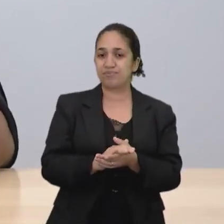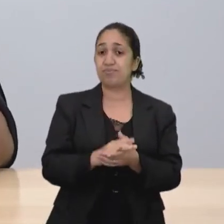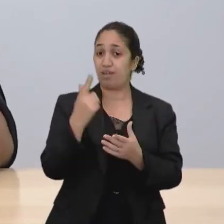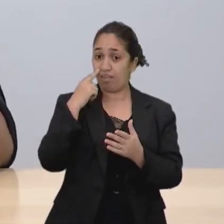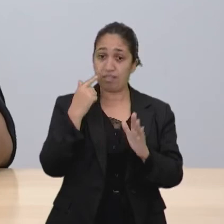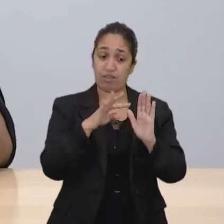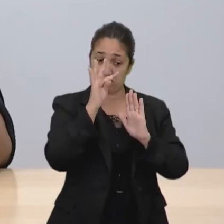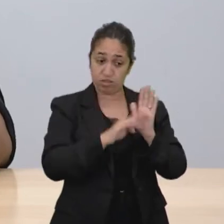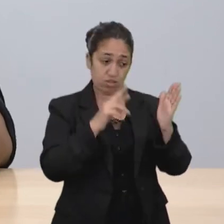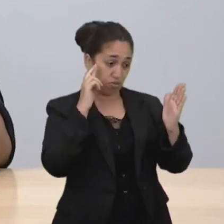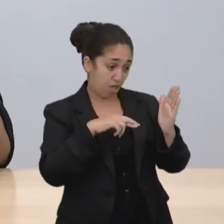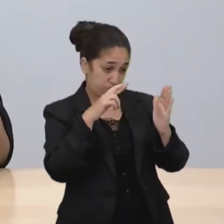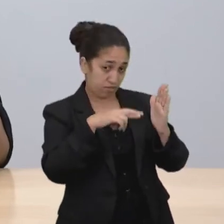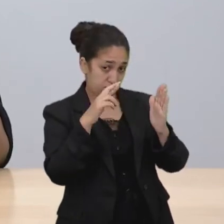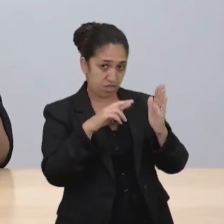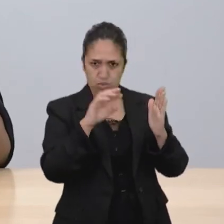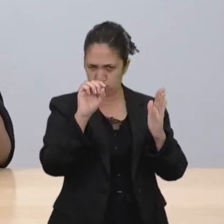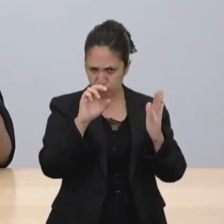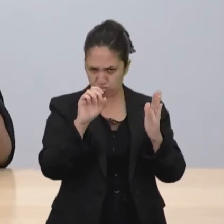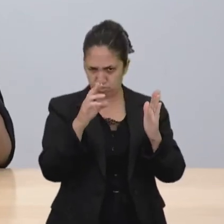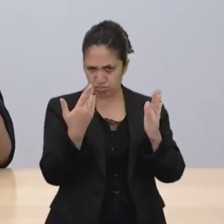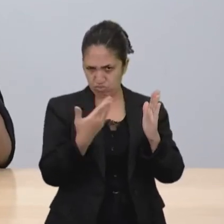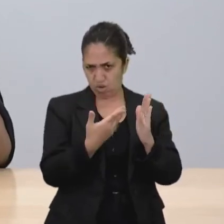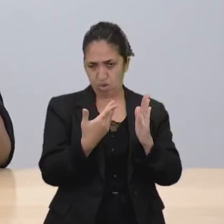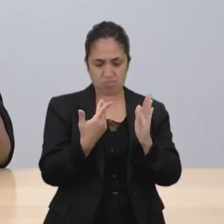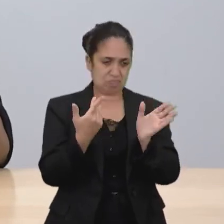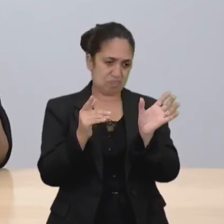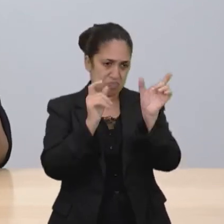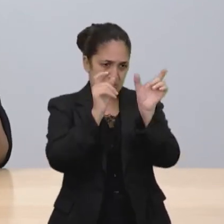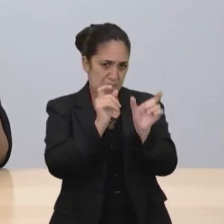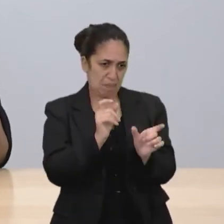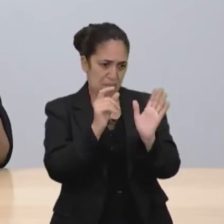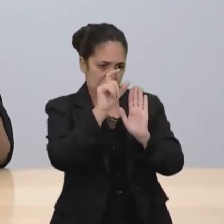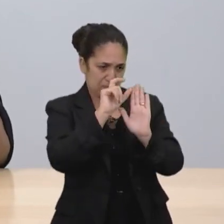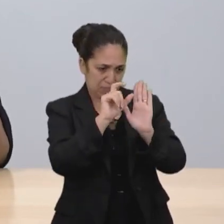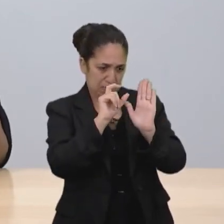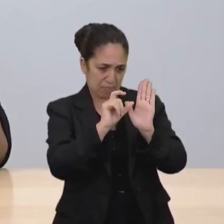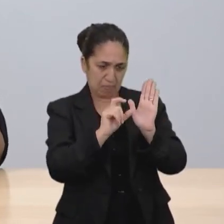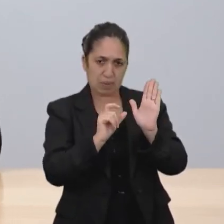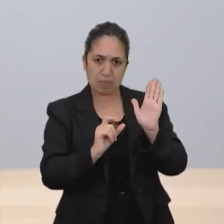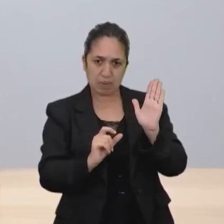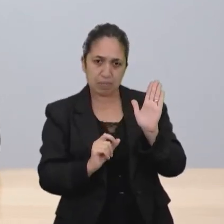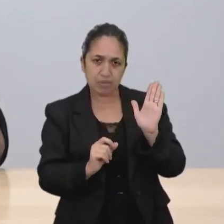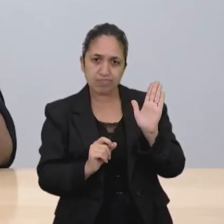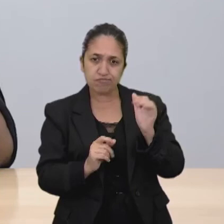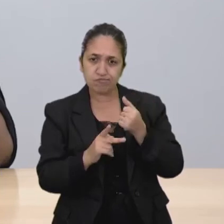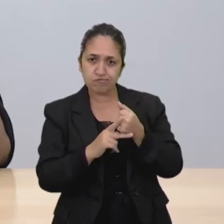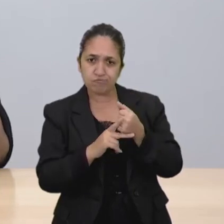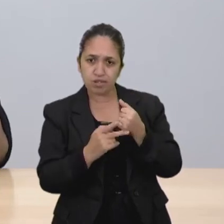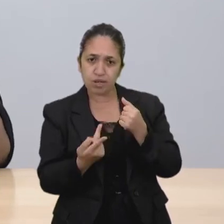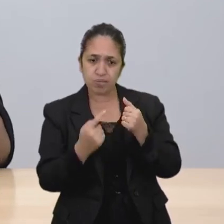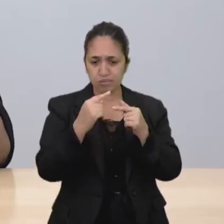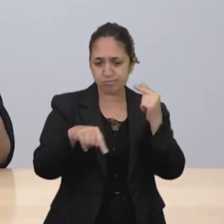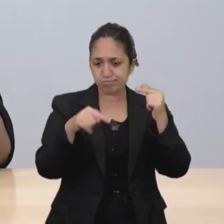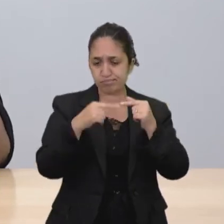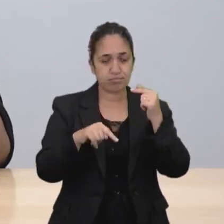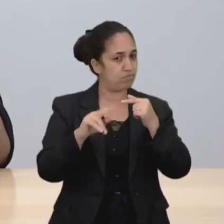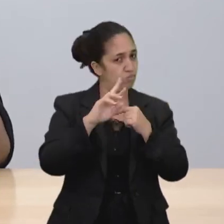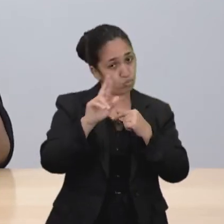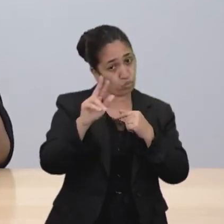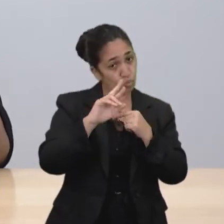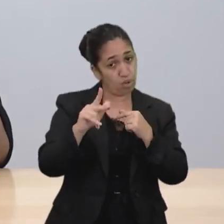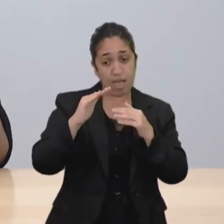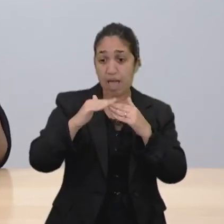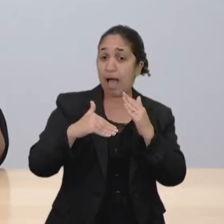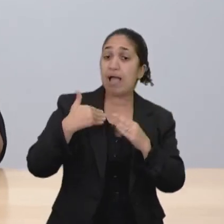textual não basta simplesmente verificar se tem na parte escrita, né, na parte verbal, tem algum desvio, não é só isso não,